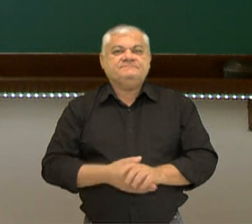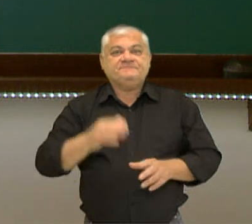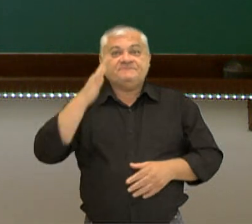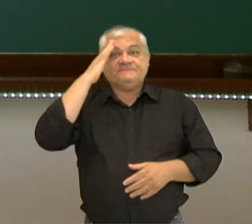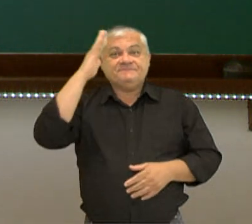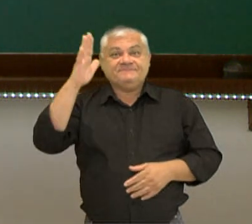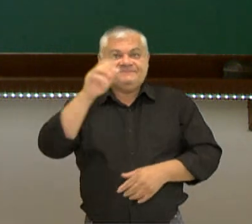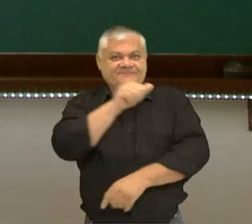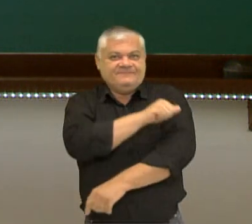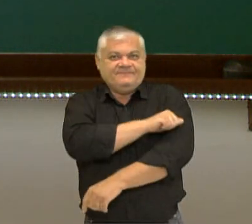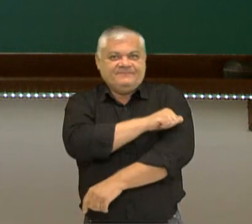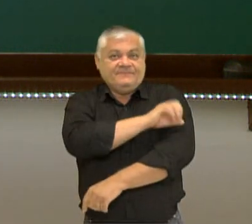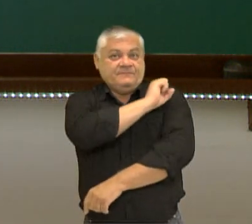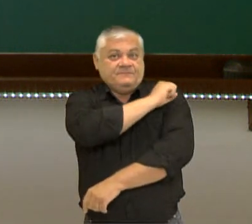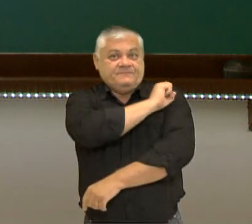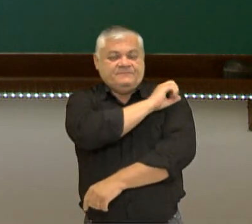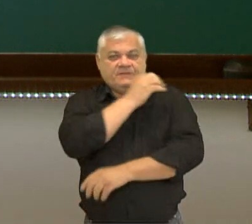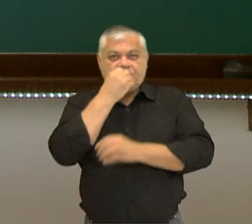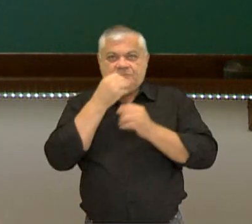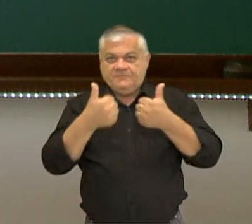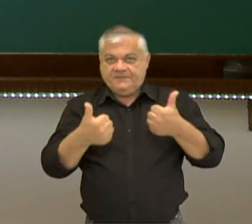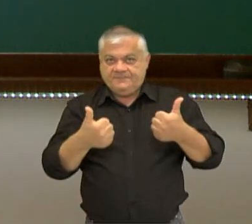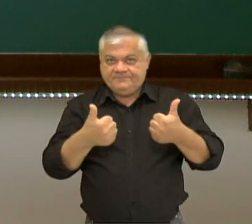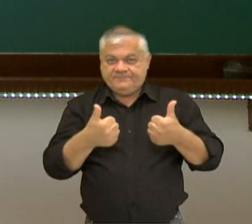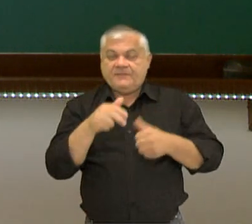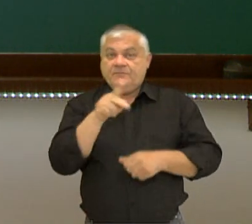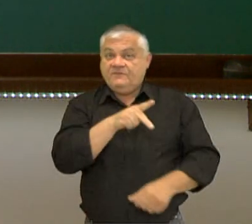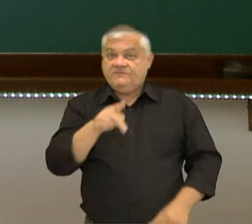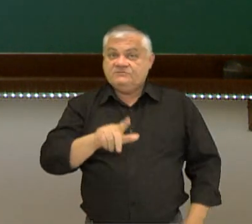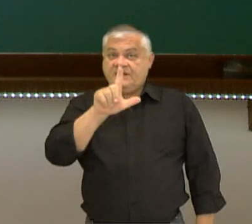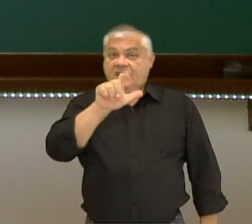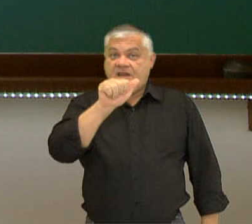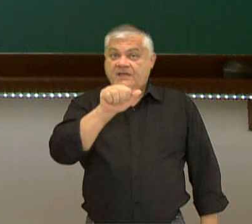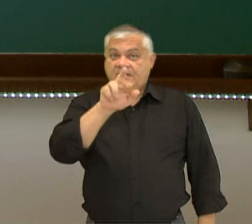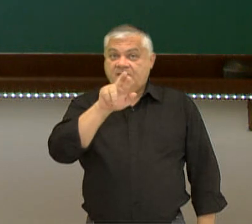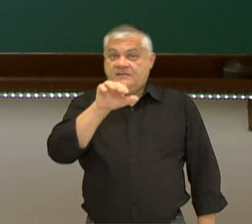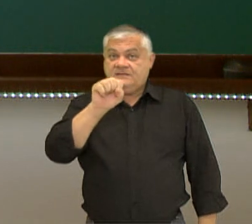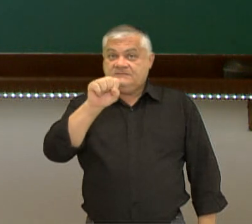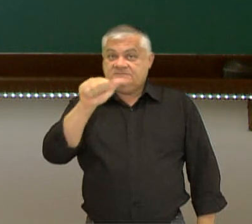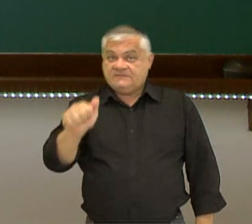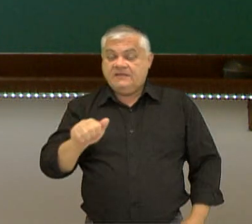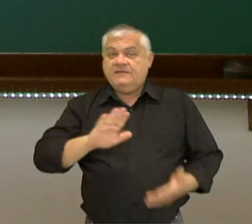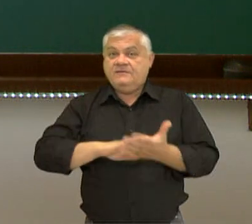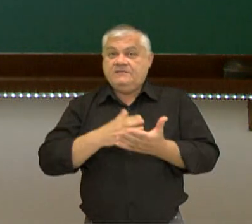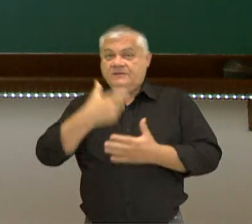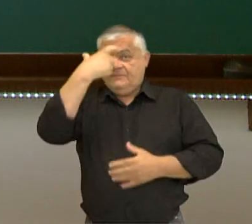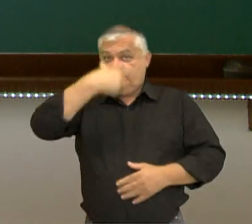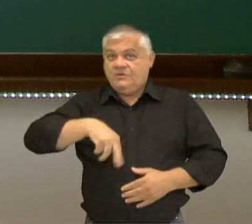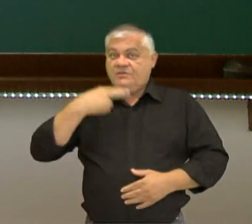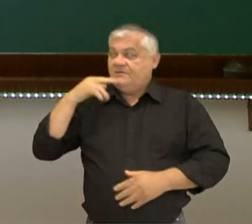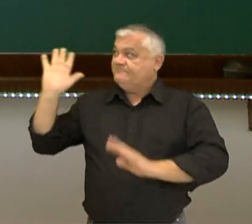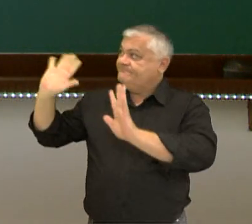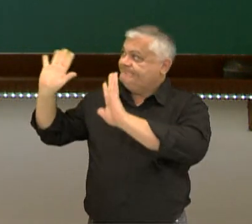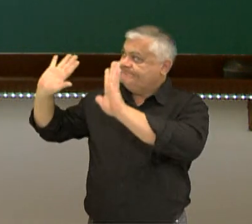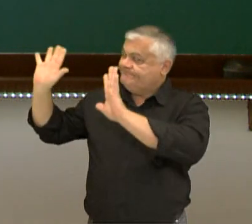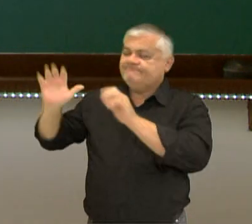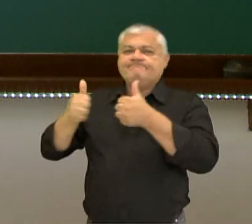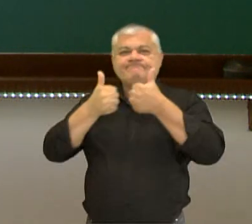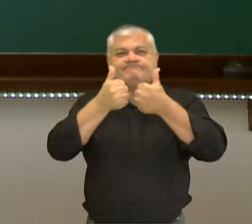Olá, estudantes do 8º ano, tudo bem? Professora Larissa de Ciências, nosso amigo intérprete Ronaldo,